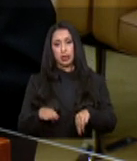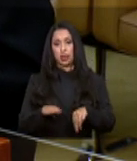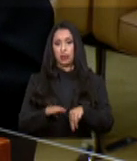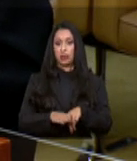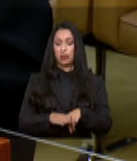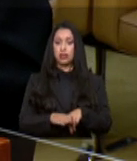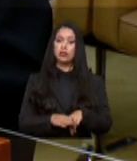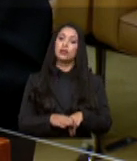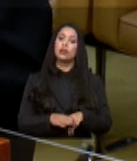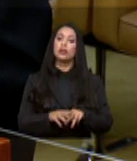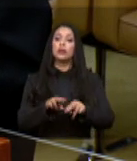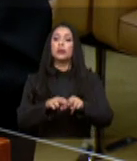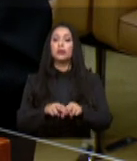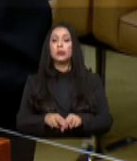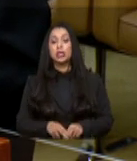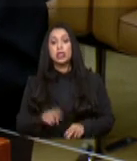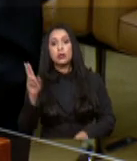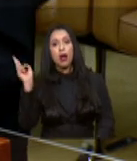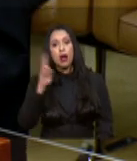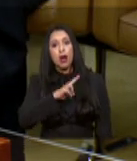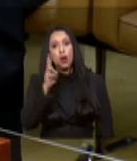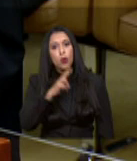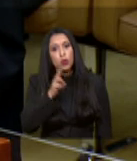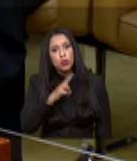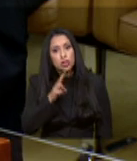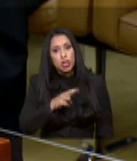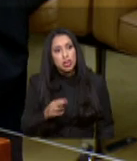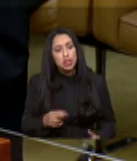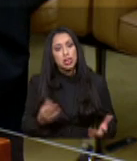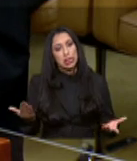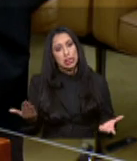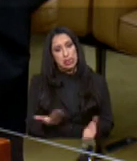é por essas razões da urgência desta ação.